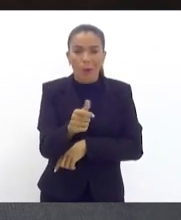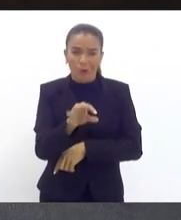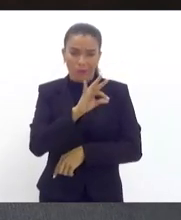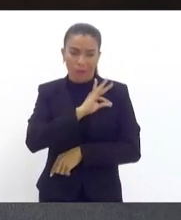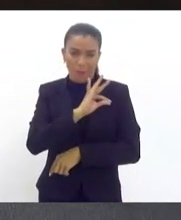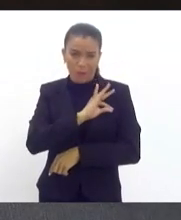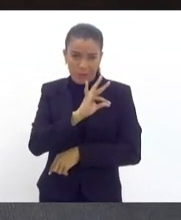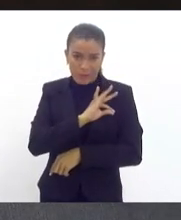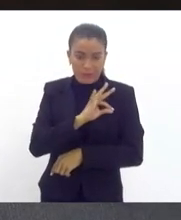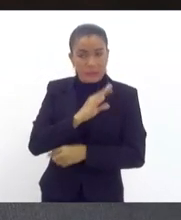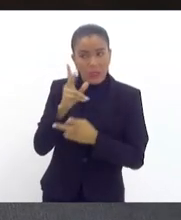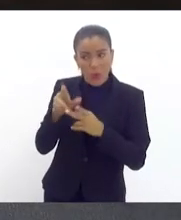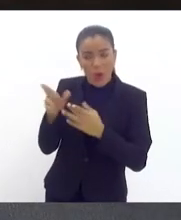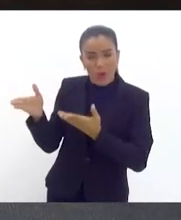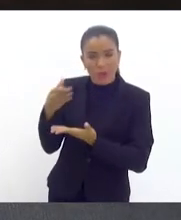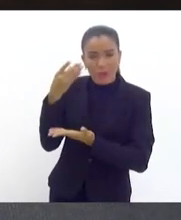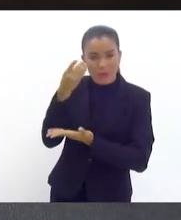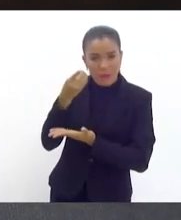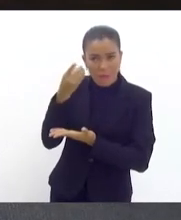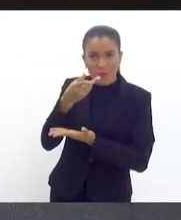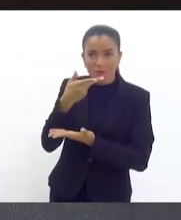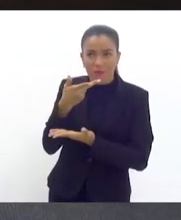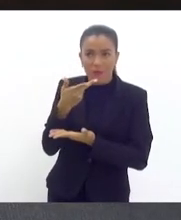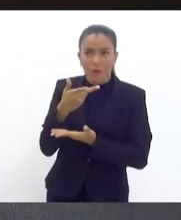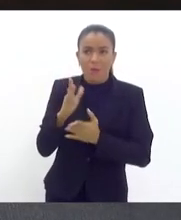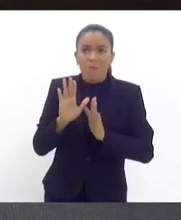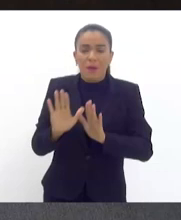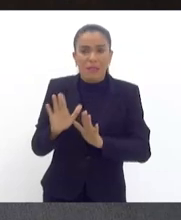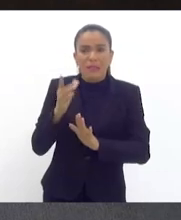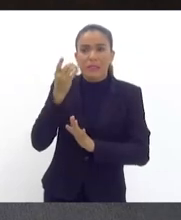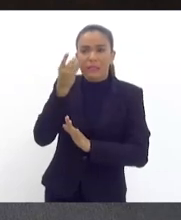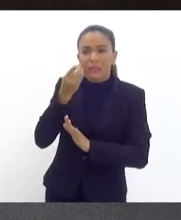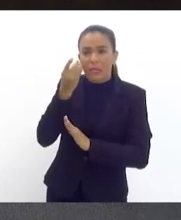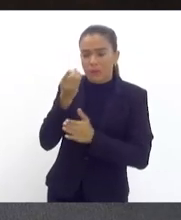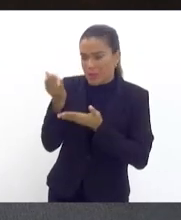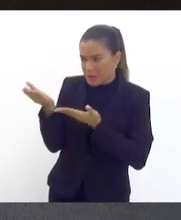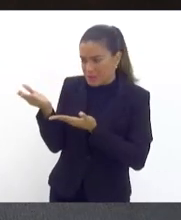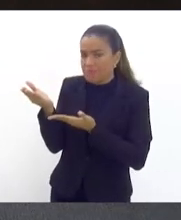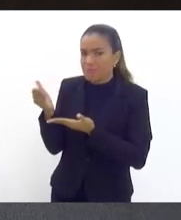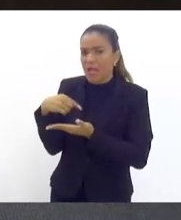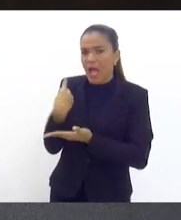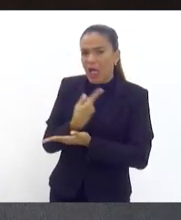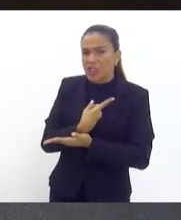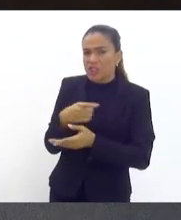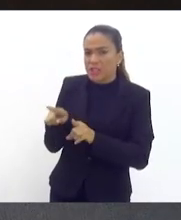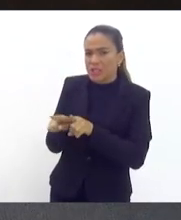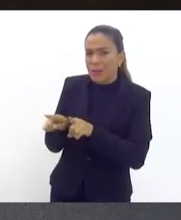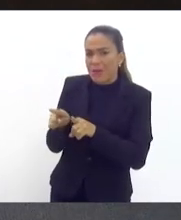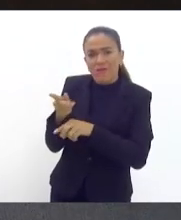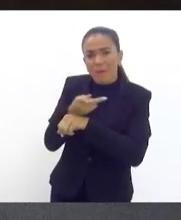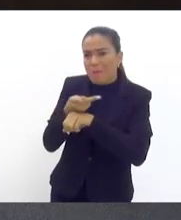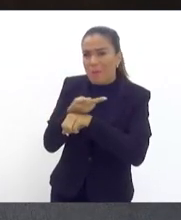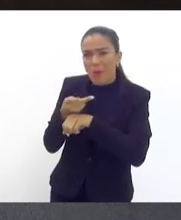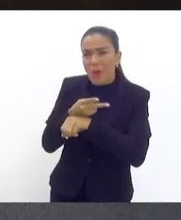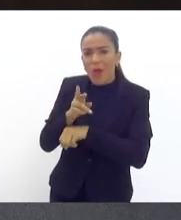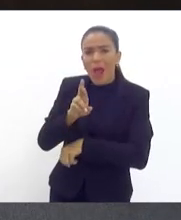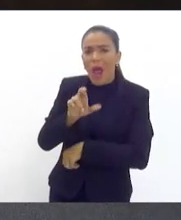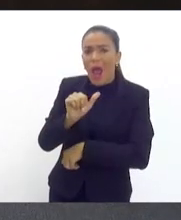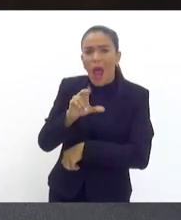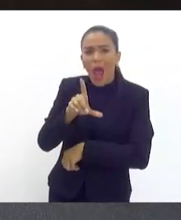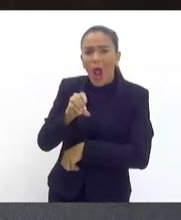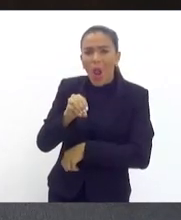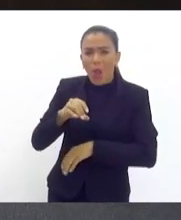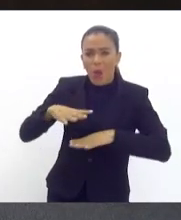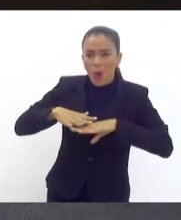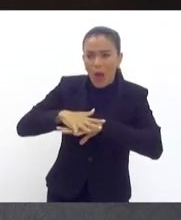ser melhorada conforme adaptada colocou mas a gente vai correr atrás do rabo Porque você não